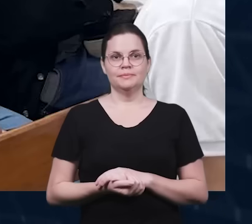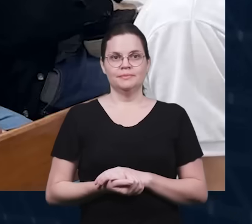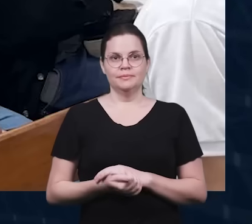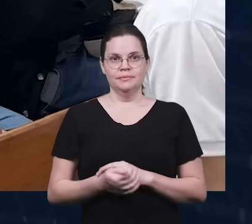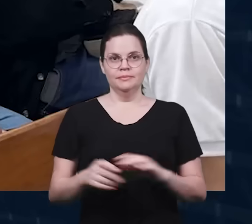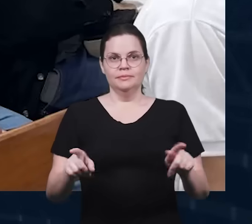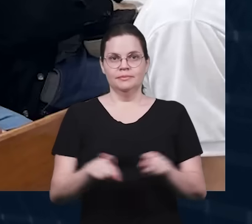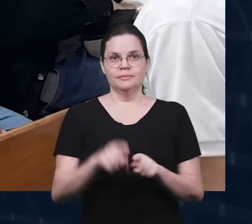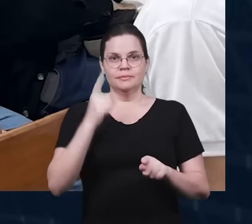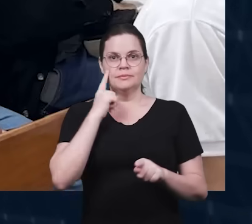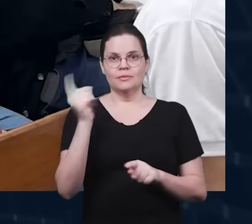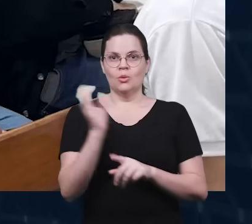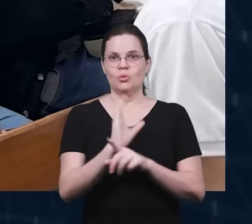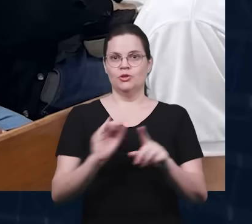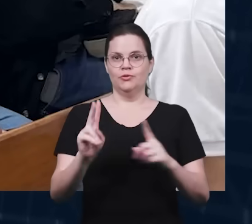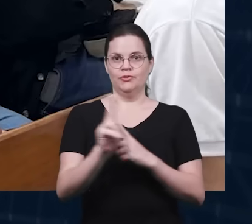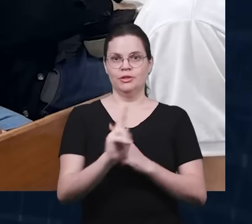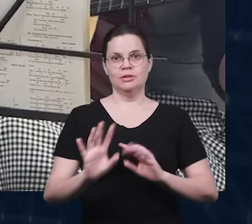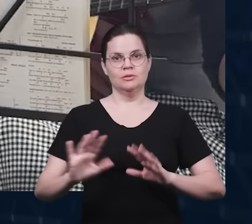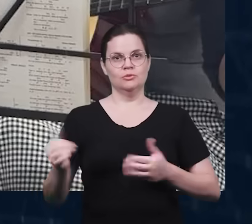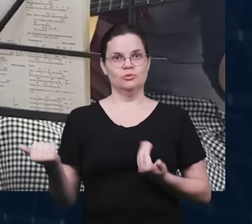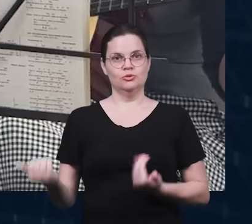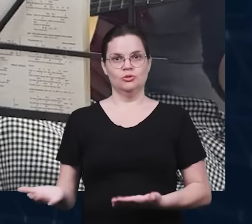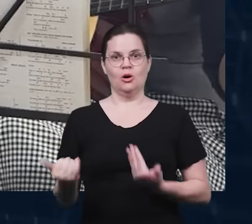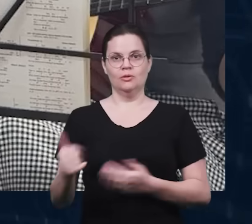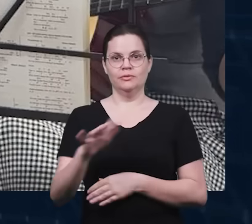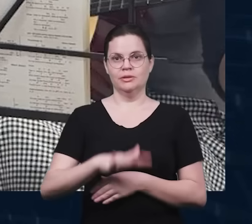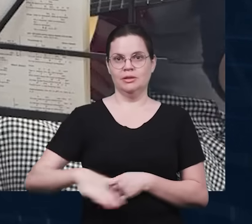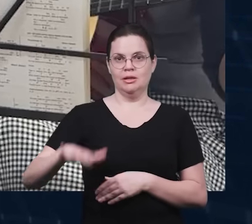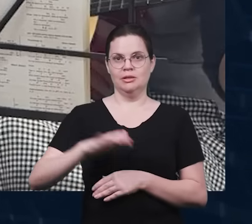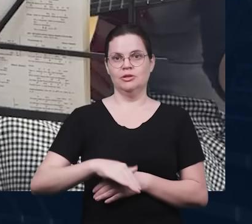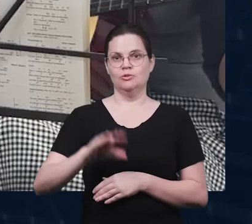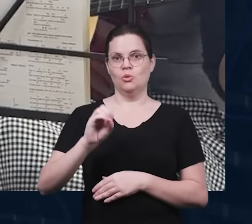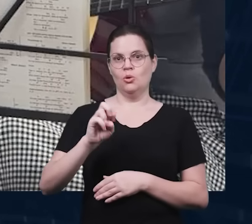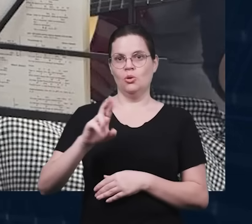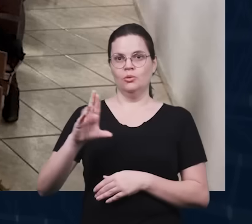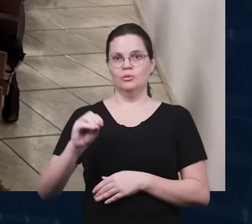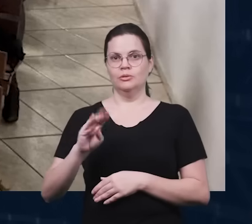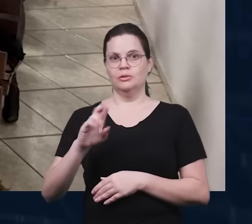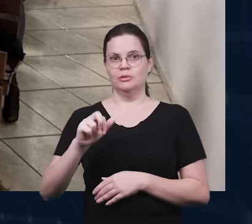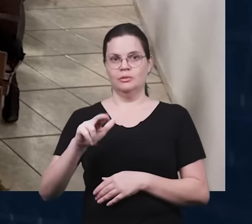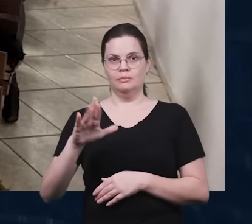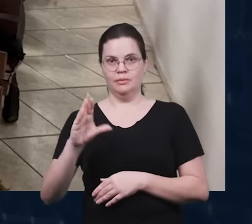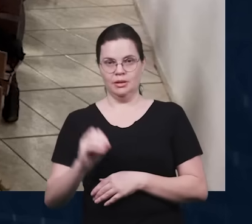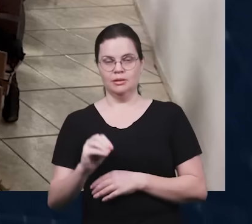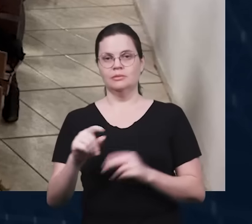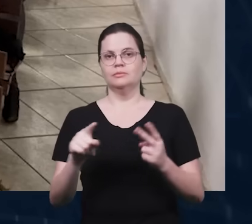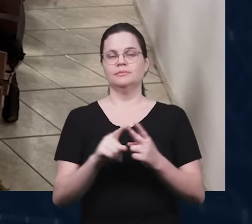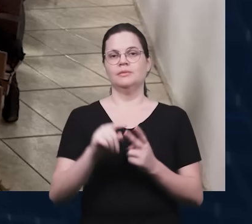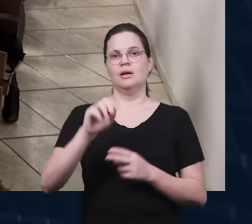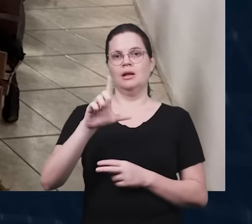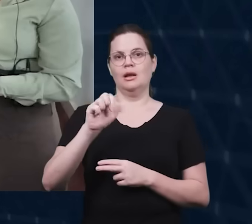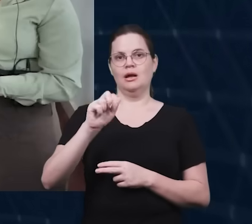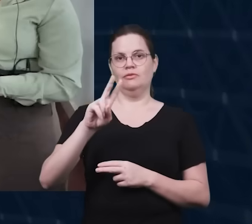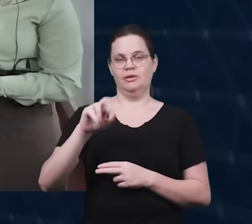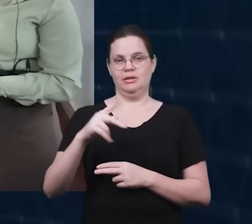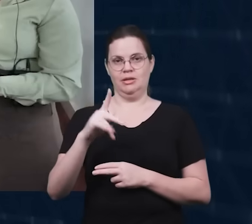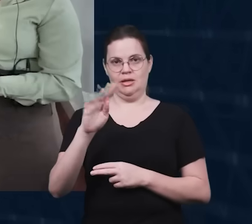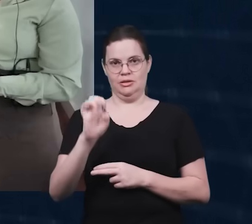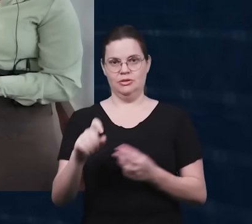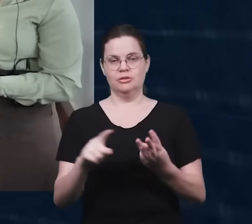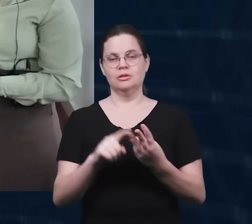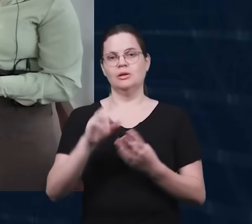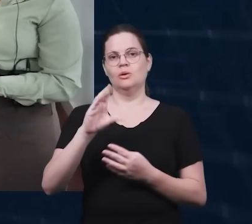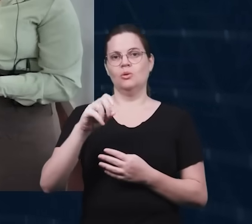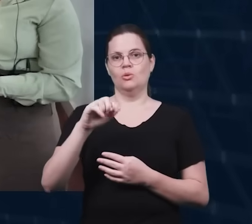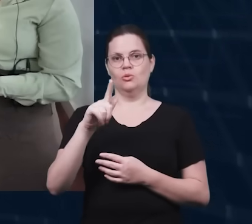Piuí. Imagens de uma vigília com os jovens da região de Ouro Branco, Lafayette e Congonhas. Foto do